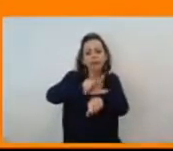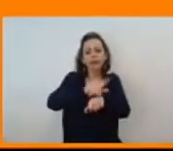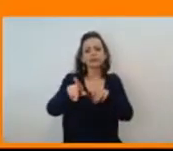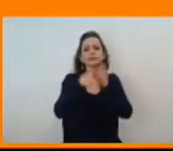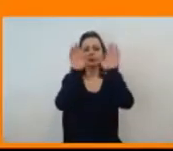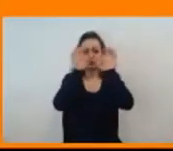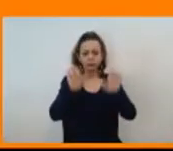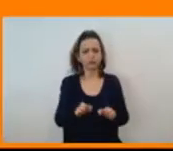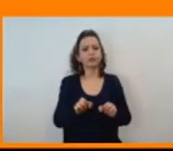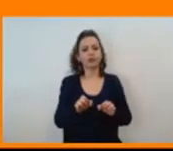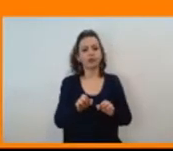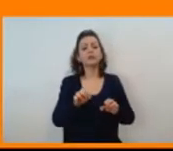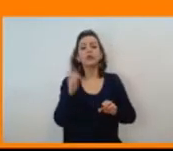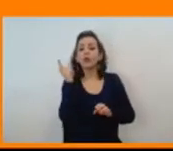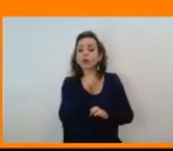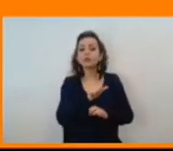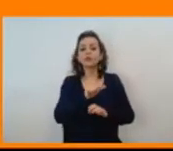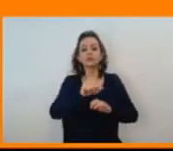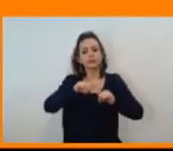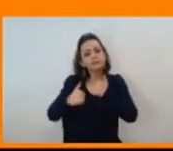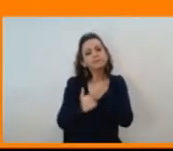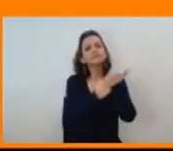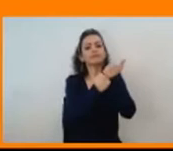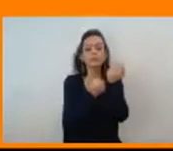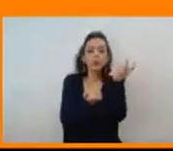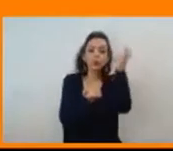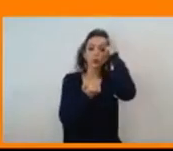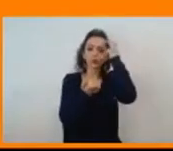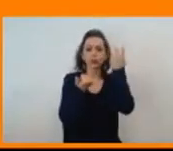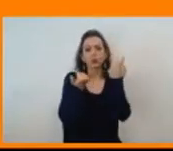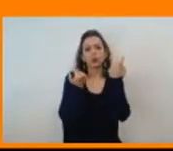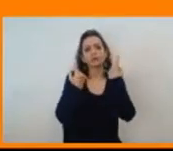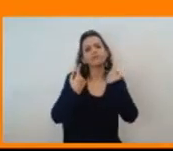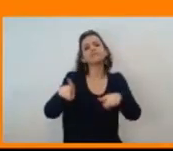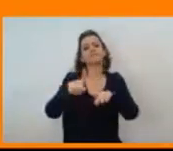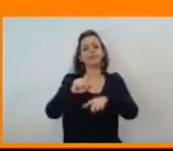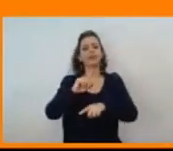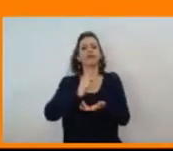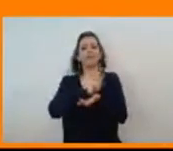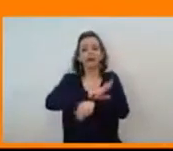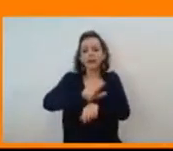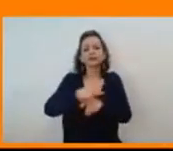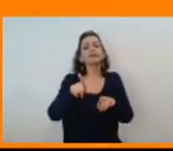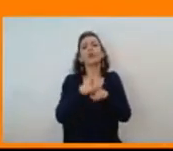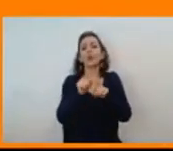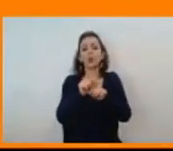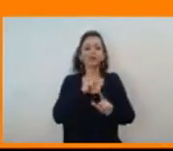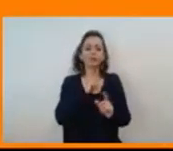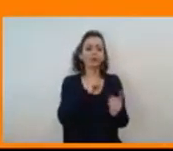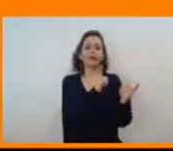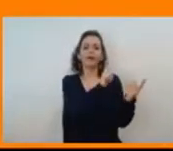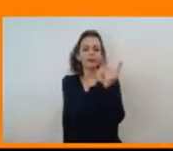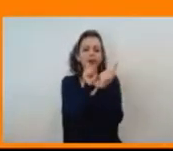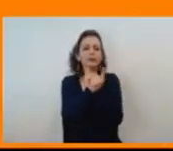de combate ao racismo mas também ligado às políticas de Tolerância Zero fortalecimento de canais de denúncia a gente teve uma mobilização